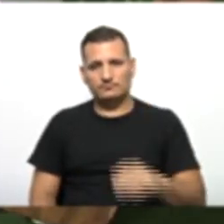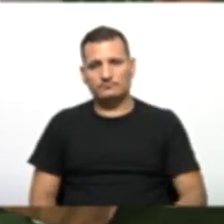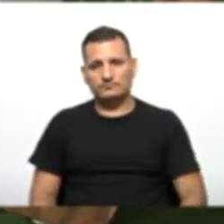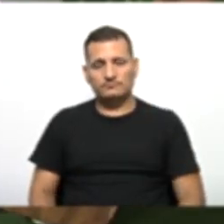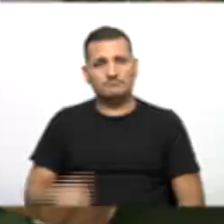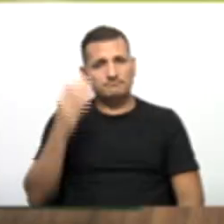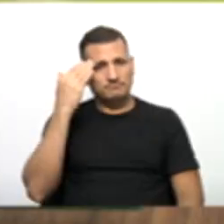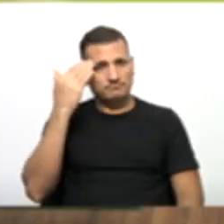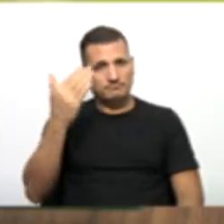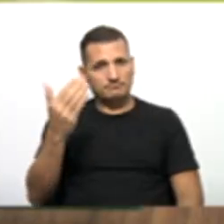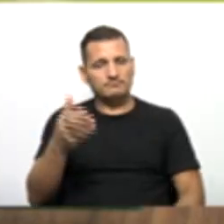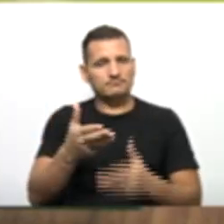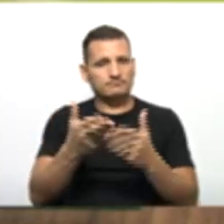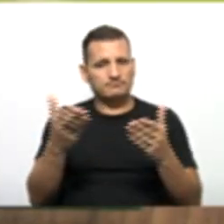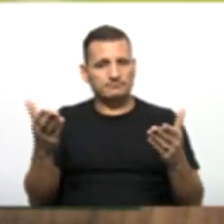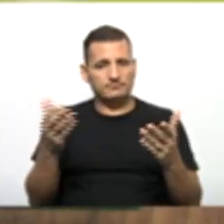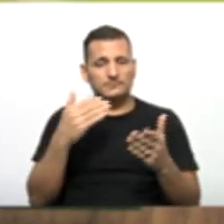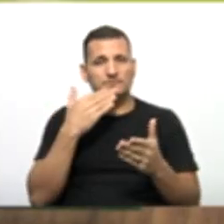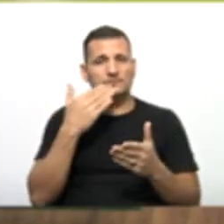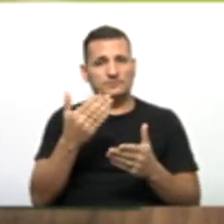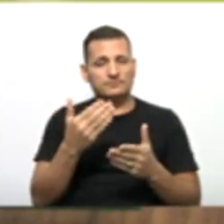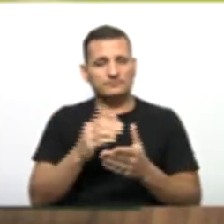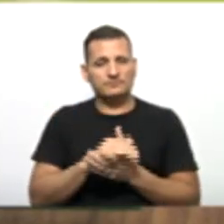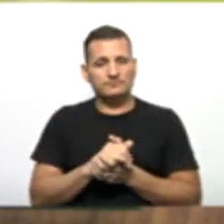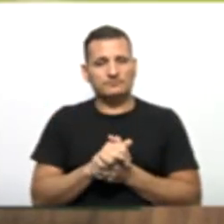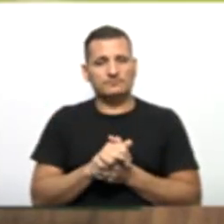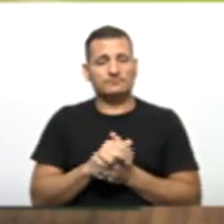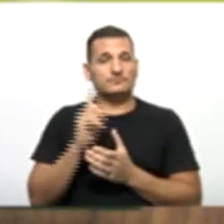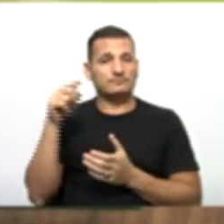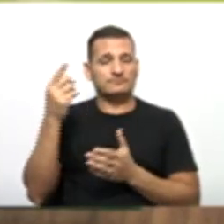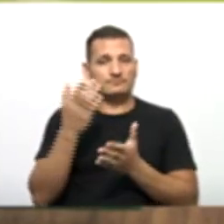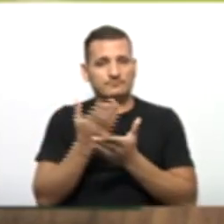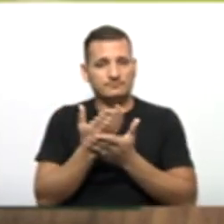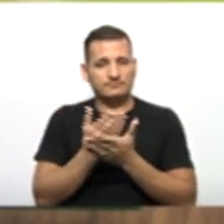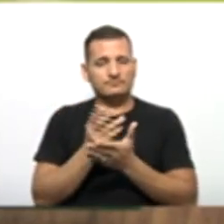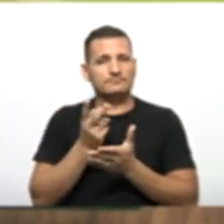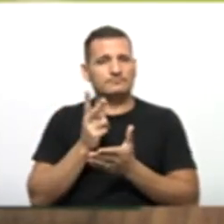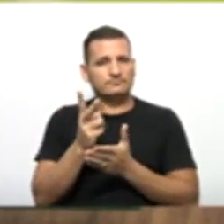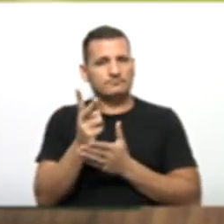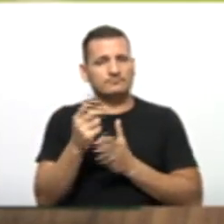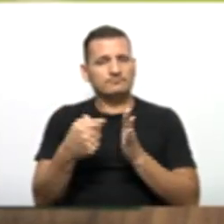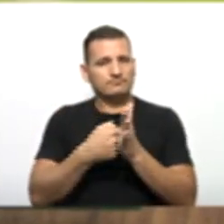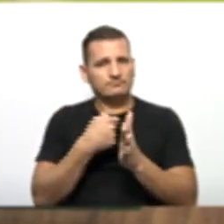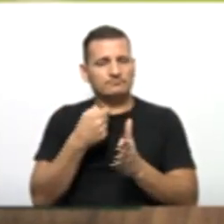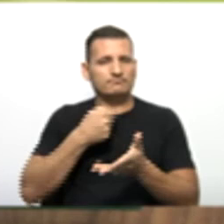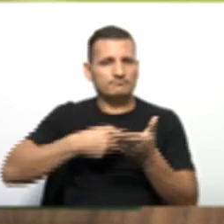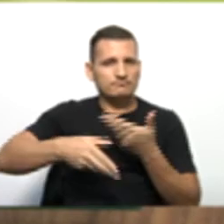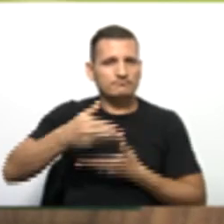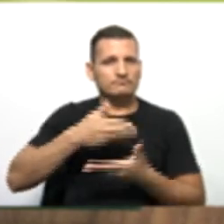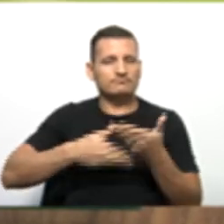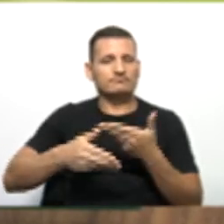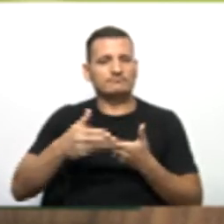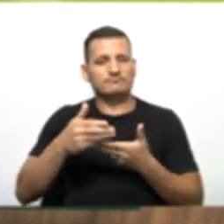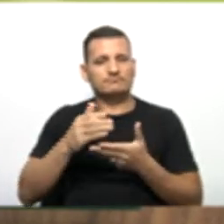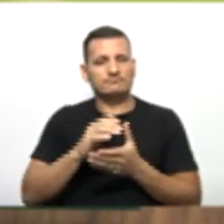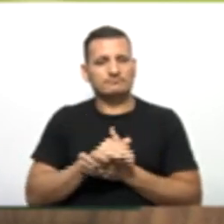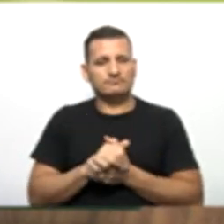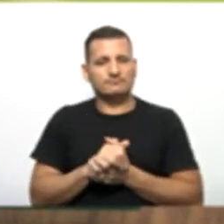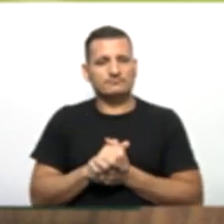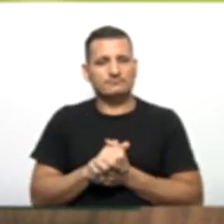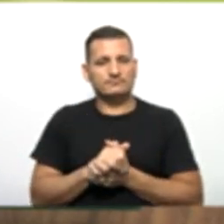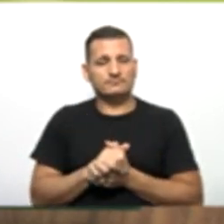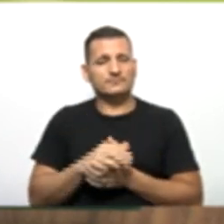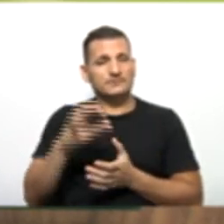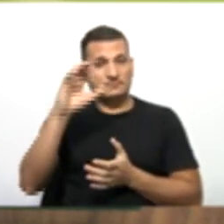a participação de todos e pedir para que vocês, na próxima aula, continuem participando, interagindo com a gente, e aí vai ser